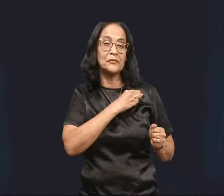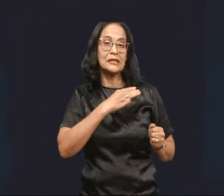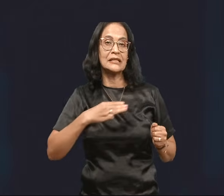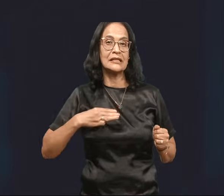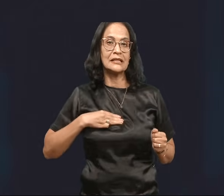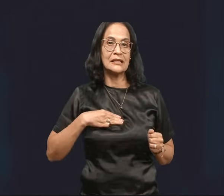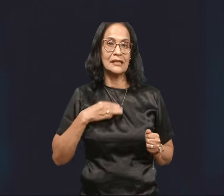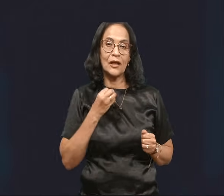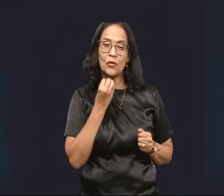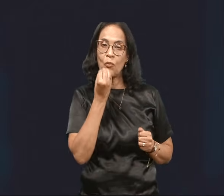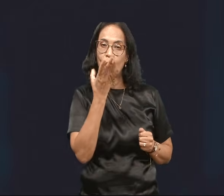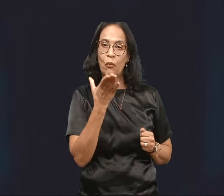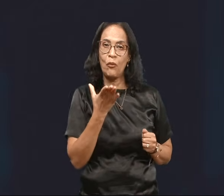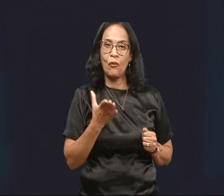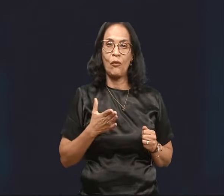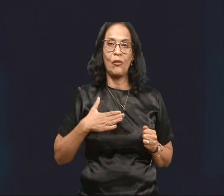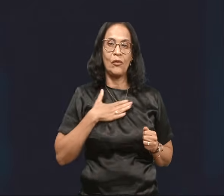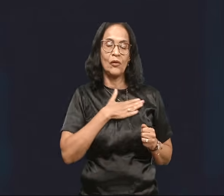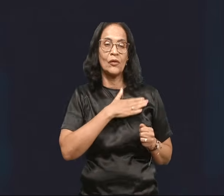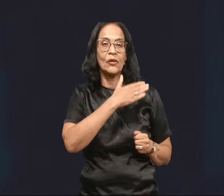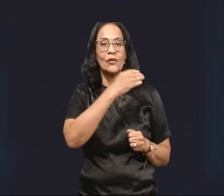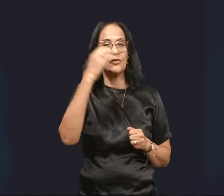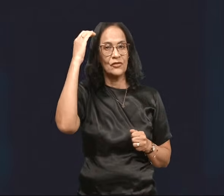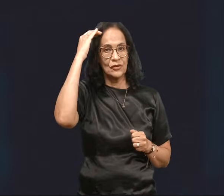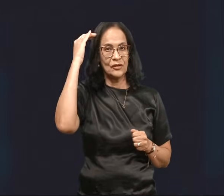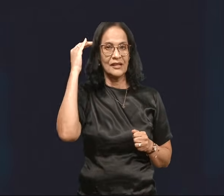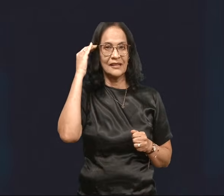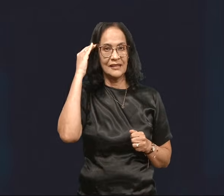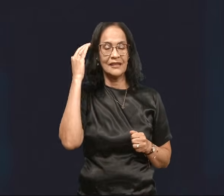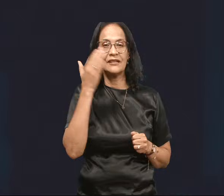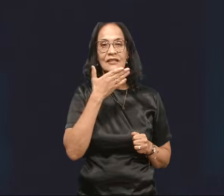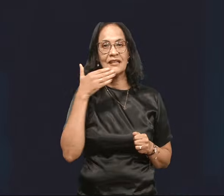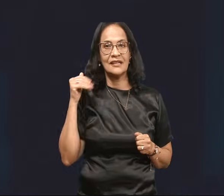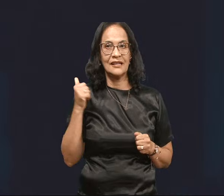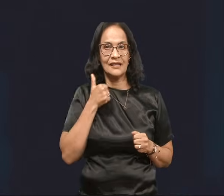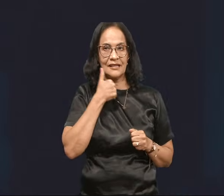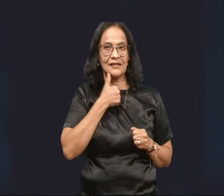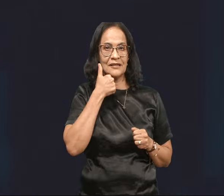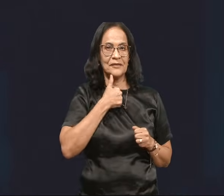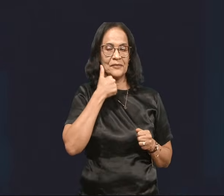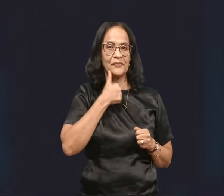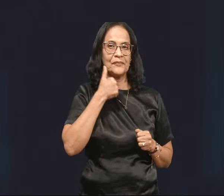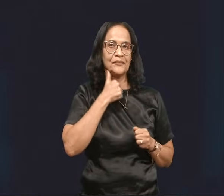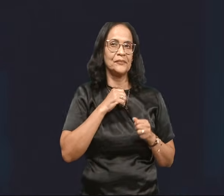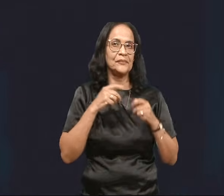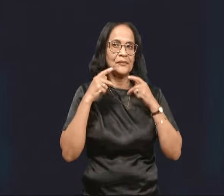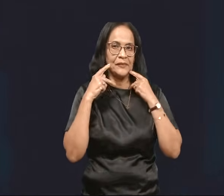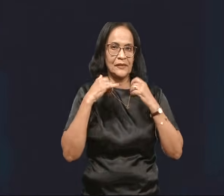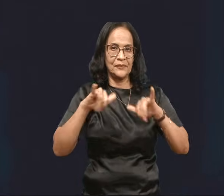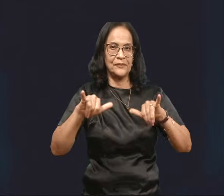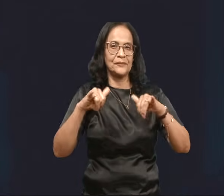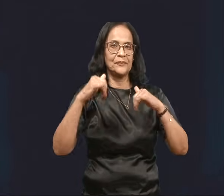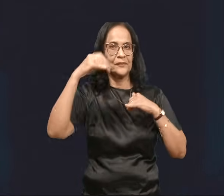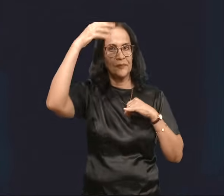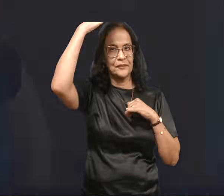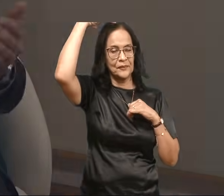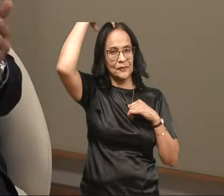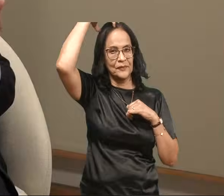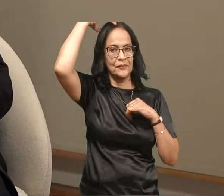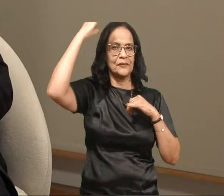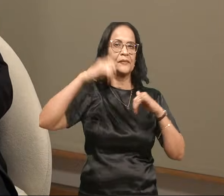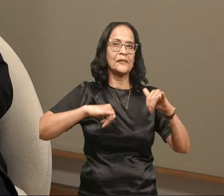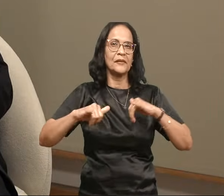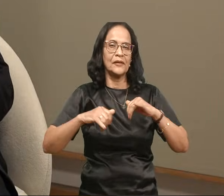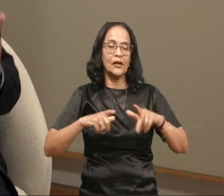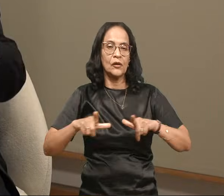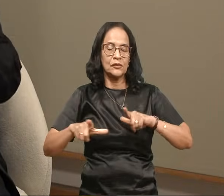que alcança a vida de crianças, de adolescentes, de meninas, não é? As Mensageiras do Rei, ali é o trabalho com as meninas